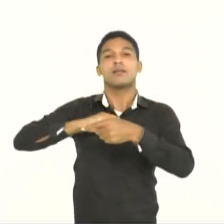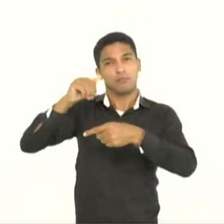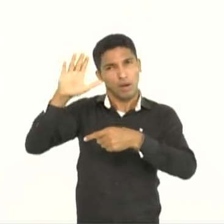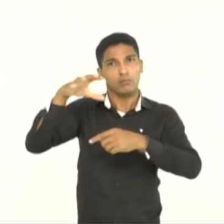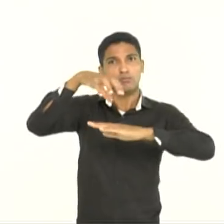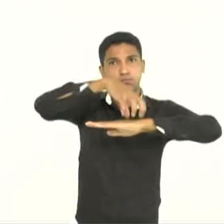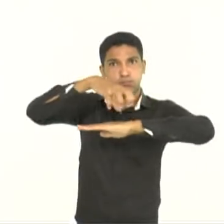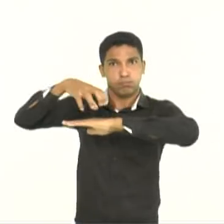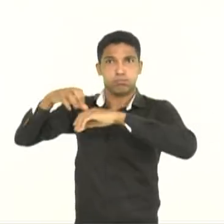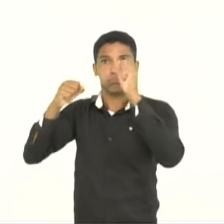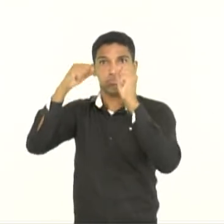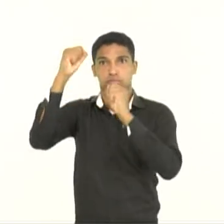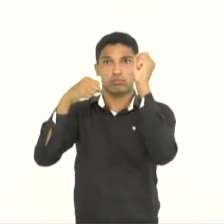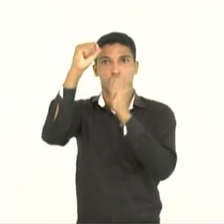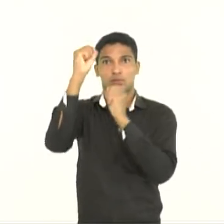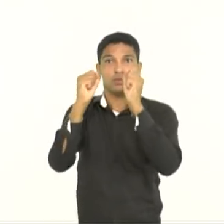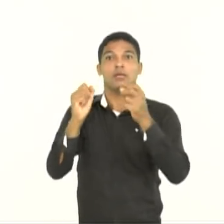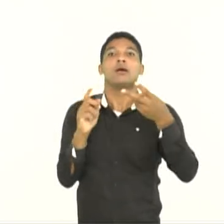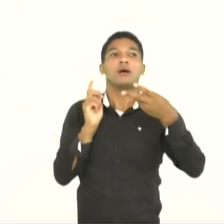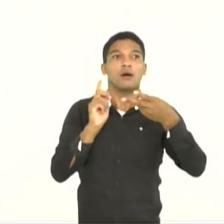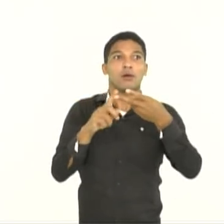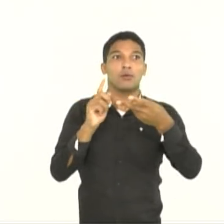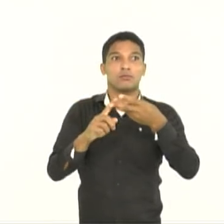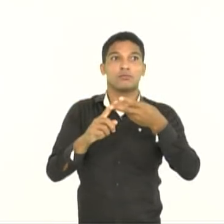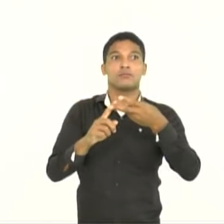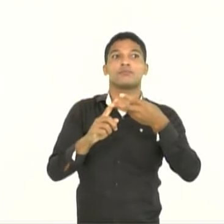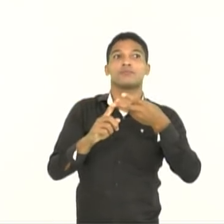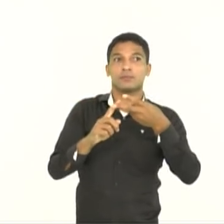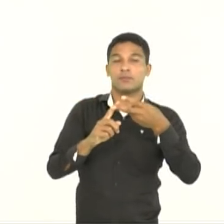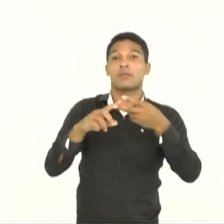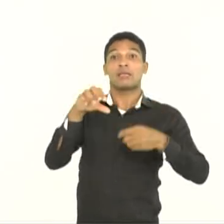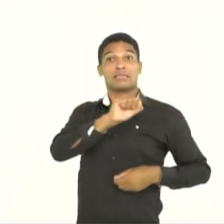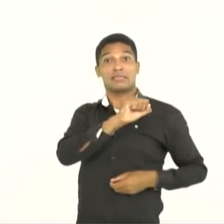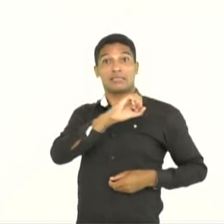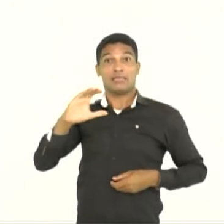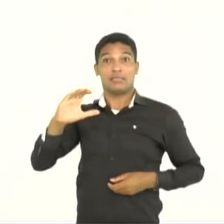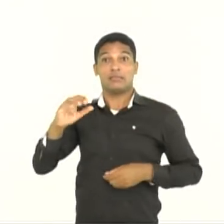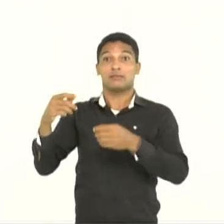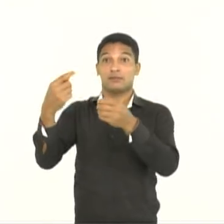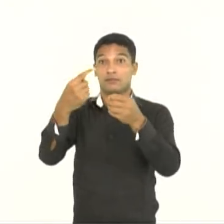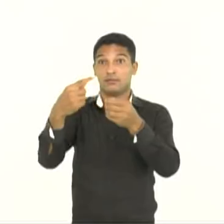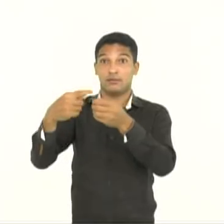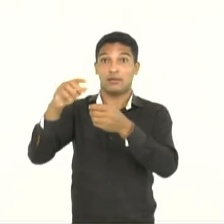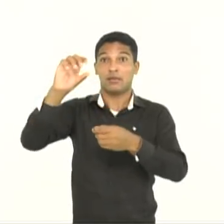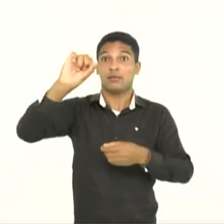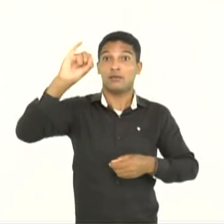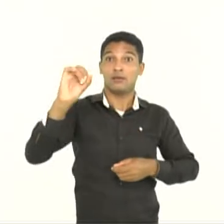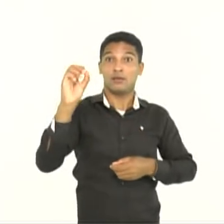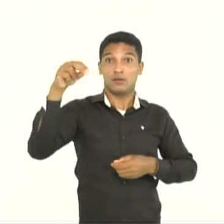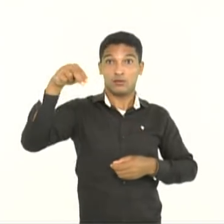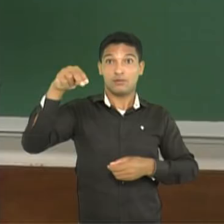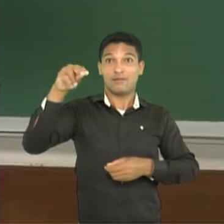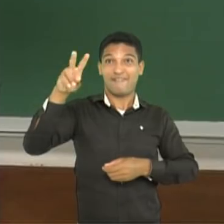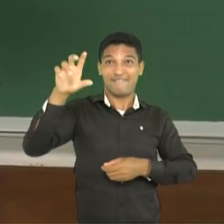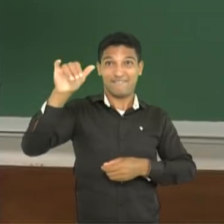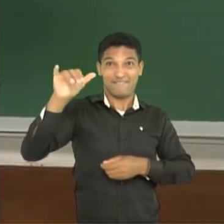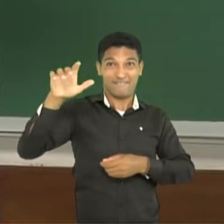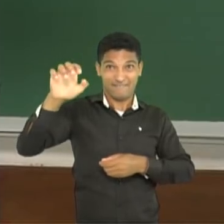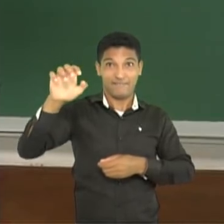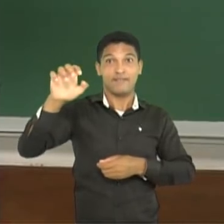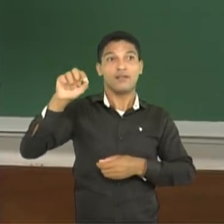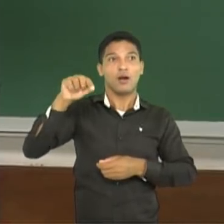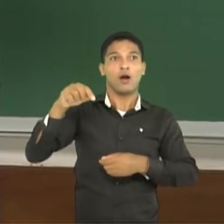Joinville, Blumenau e Brusque. E no Rio Grande do Sul, a Grande Porto Alegre, Caxias do Sul e Pelotas são exemplos ali de áreas